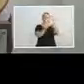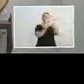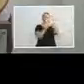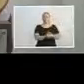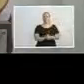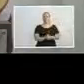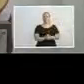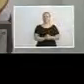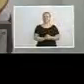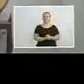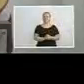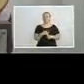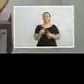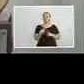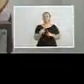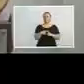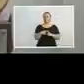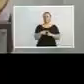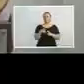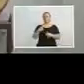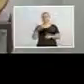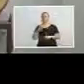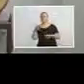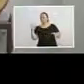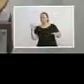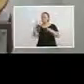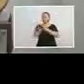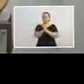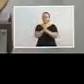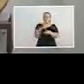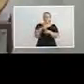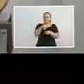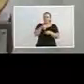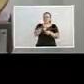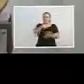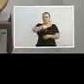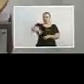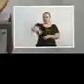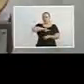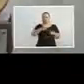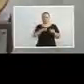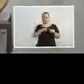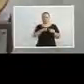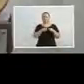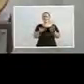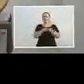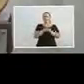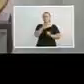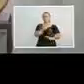porque é através da soma de todos os votos que compomos uma